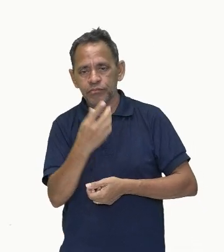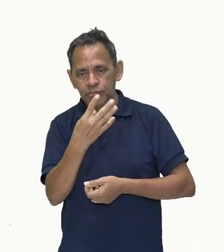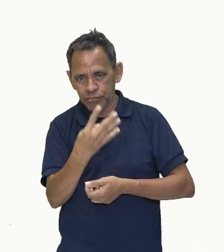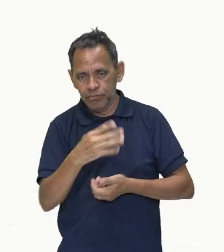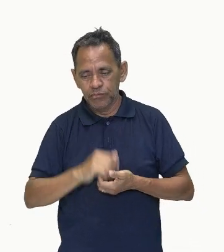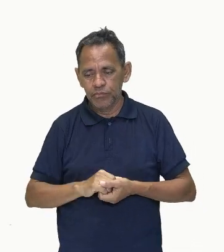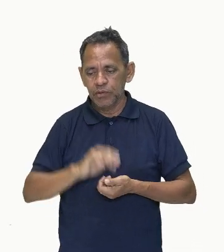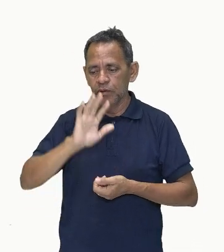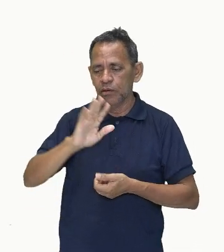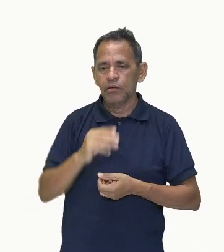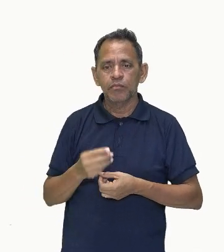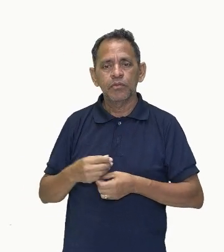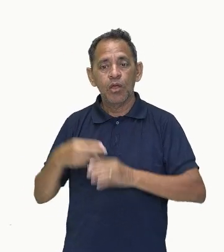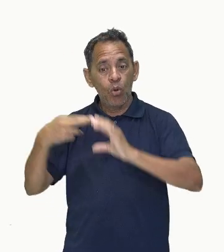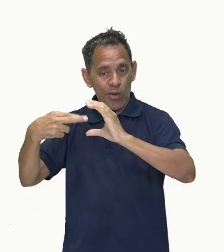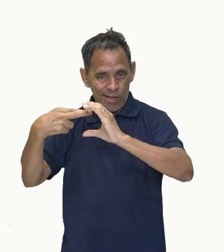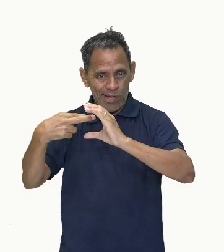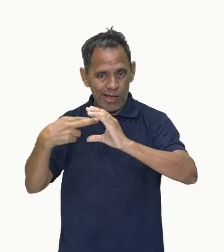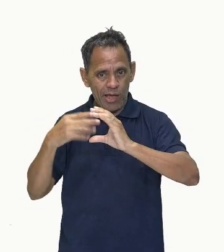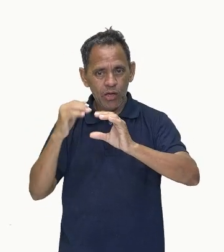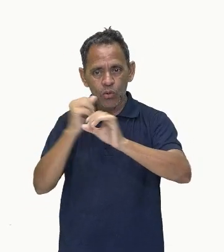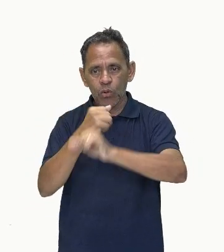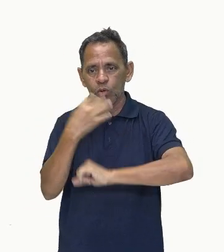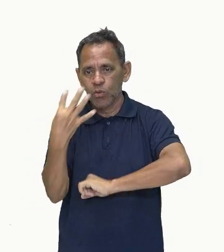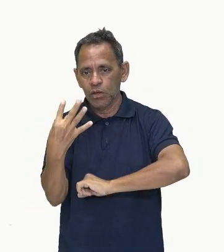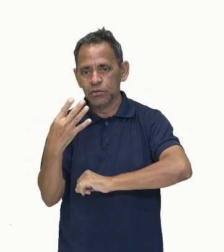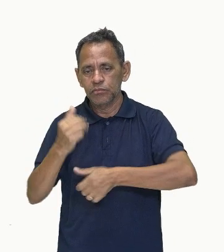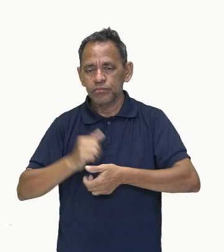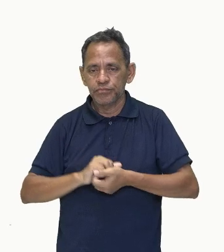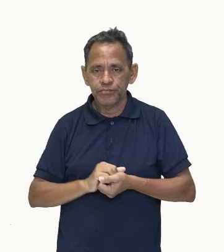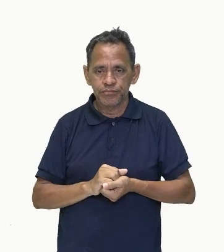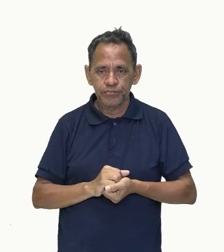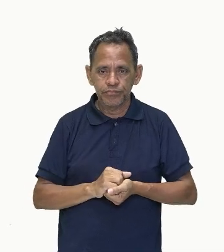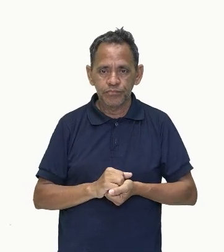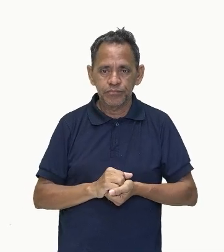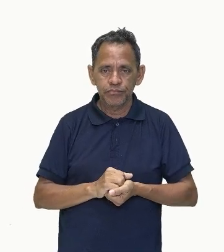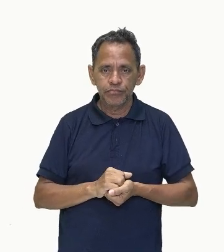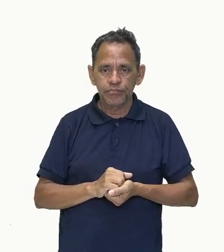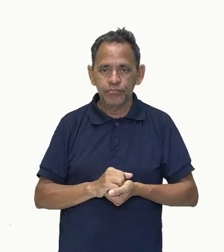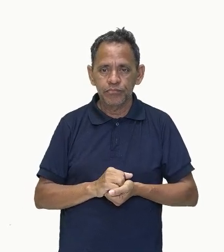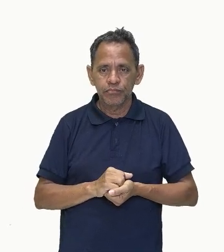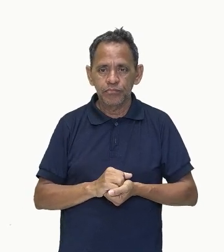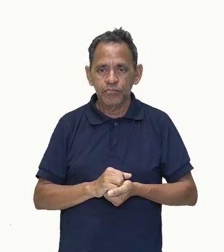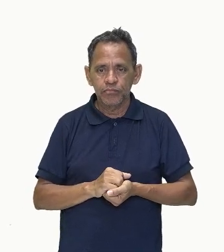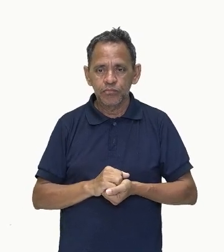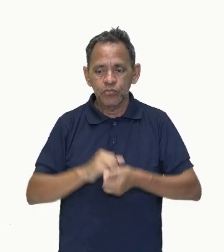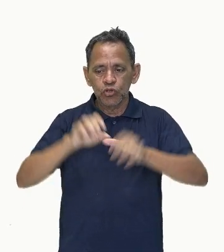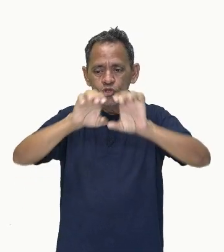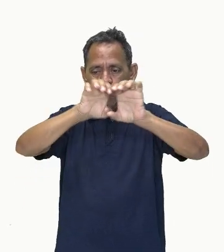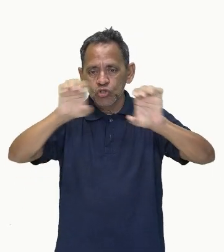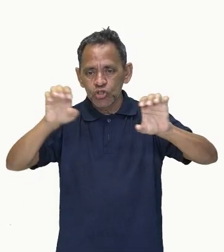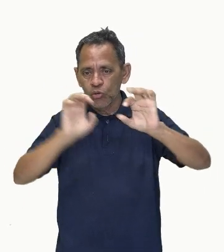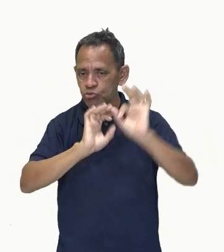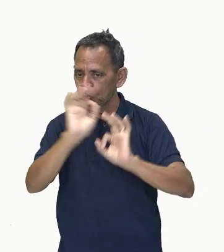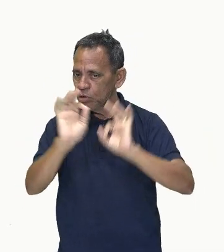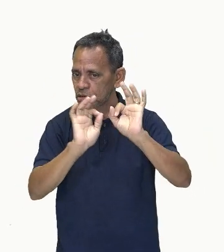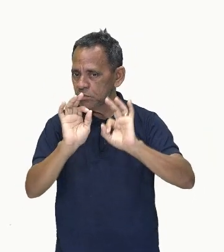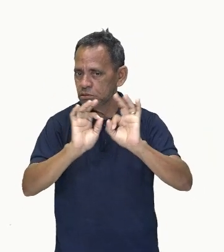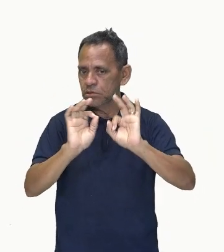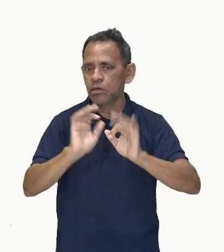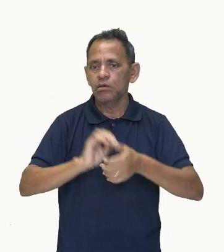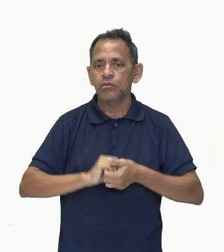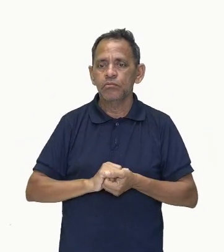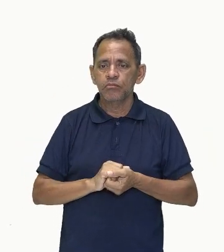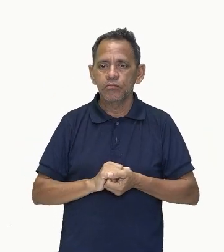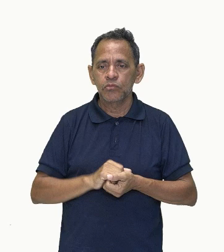4 centímetros. Aí está. Beleza? Então agora basta a